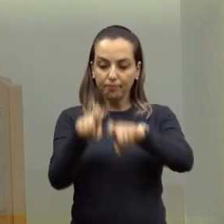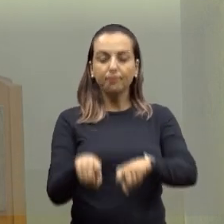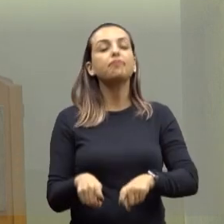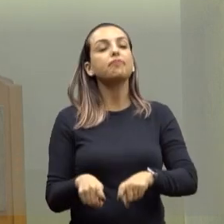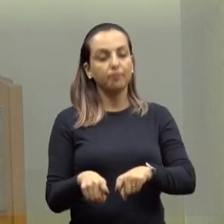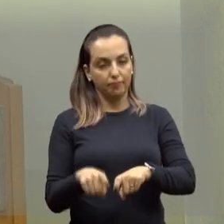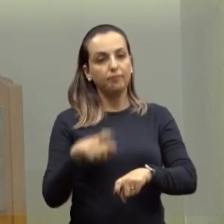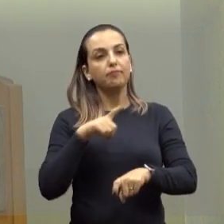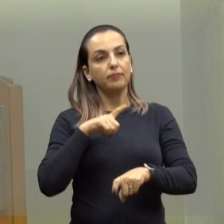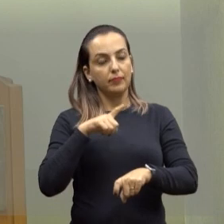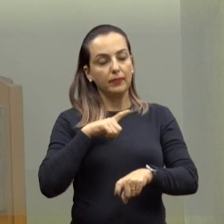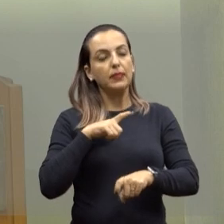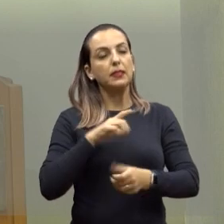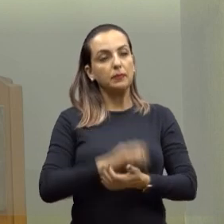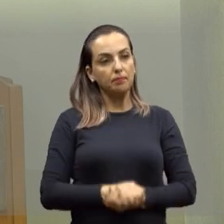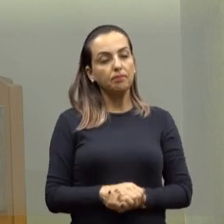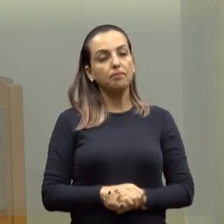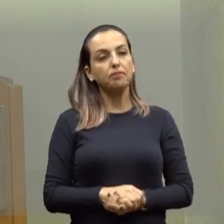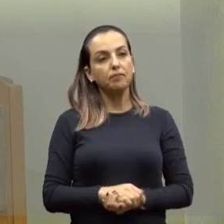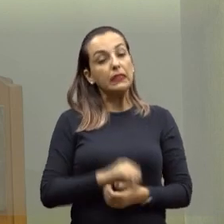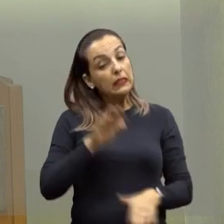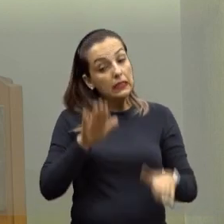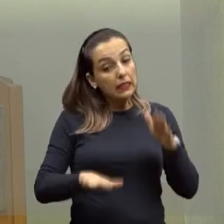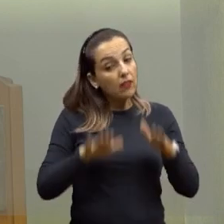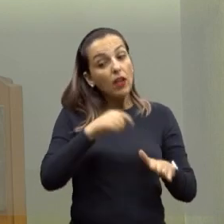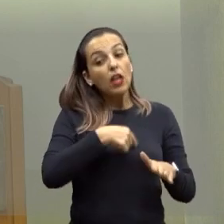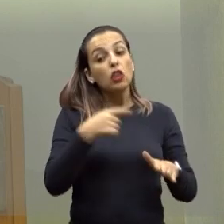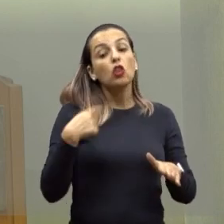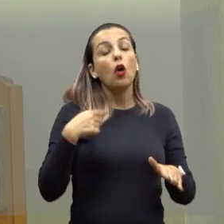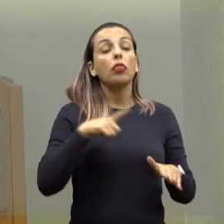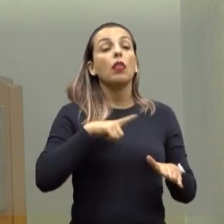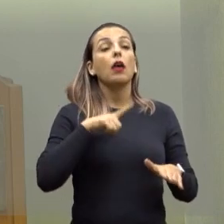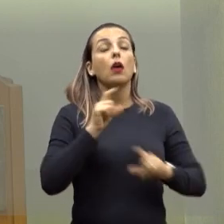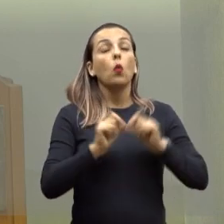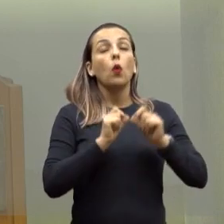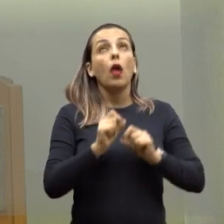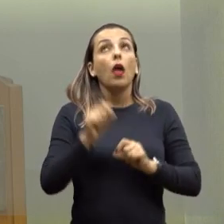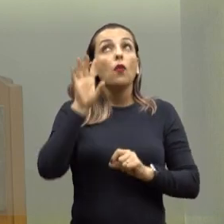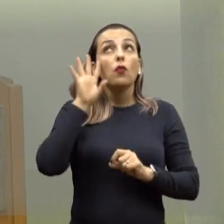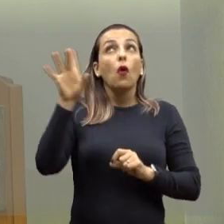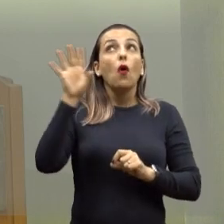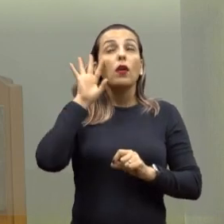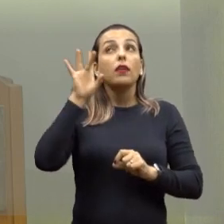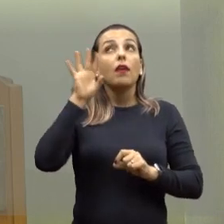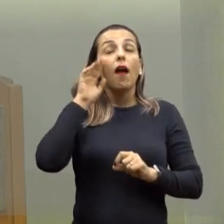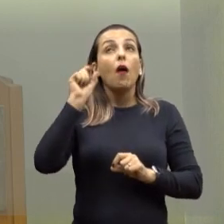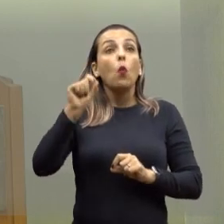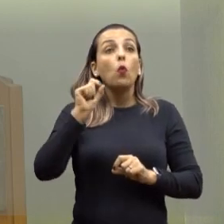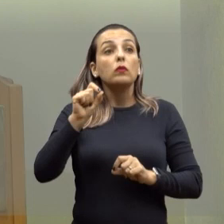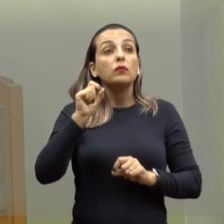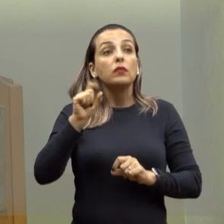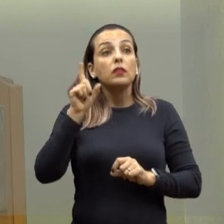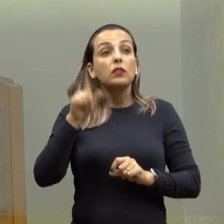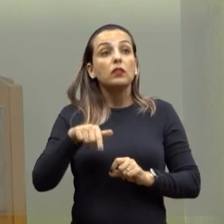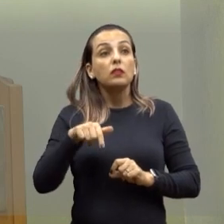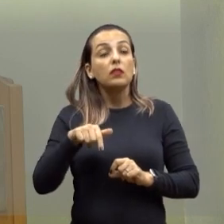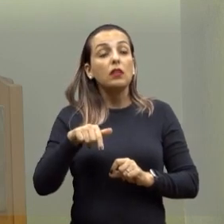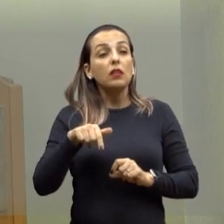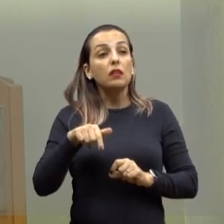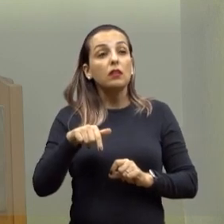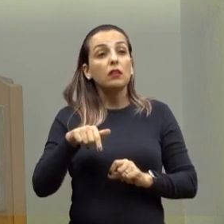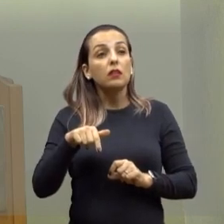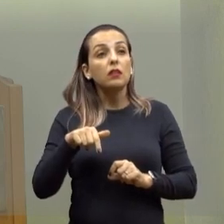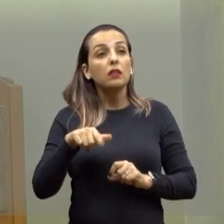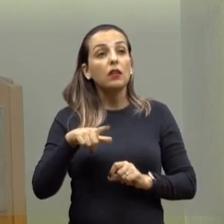talvez poderíamos ainda até sonhar em recuperar as Sete Quedas de novo né